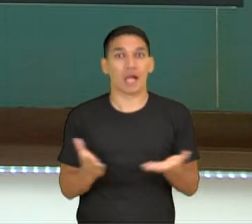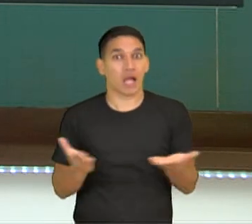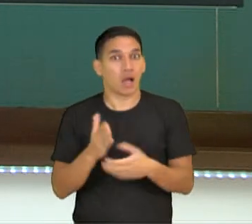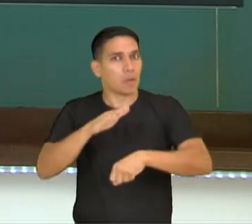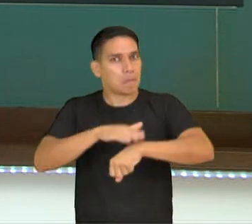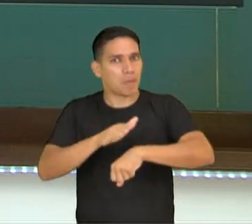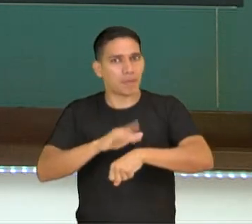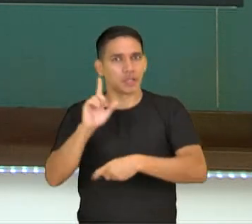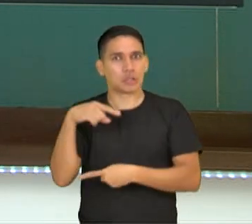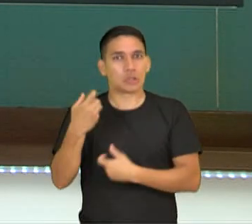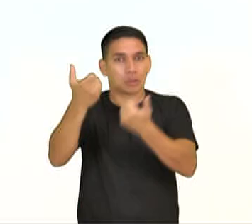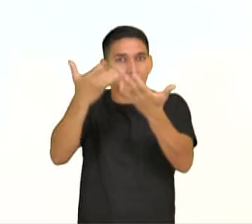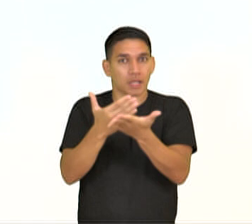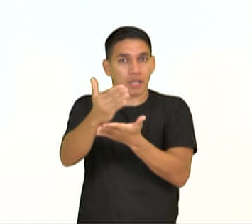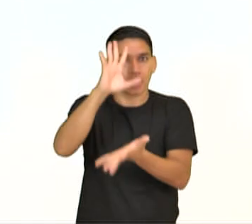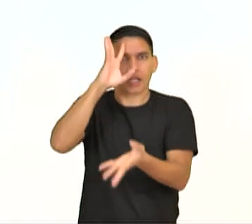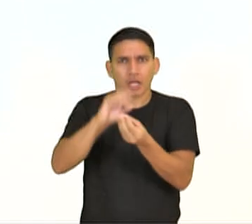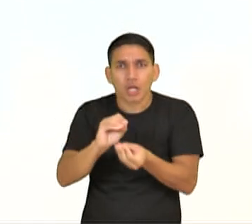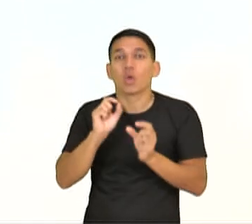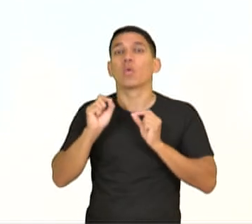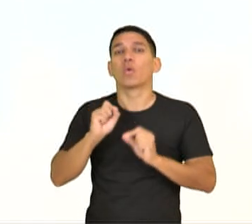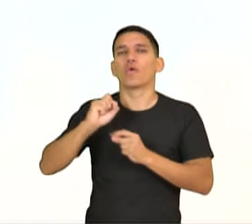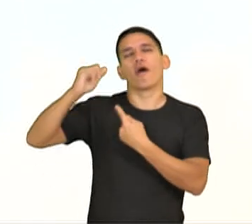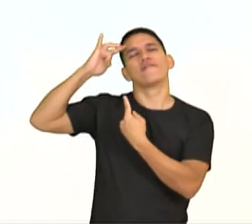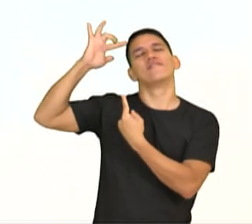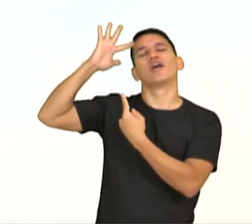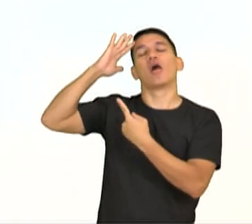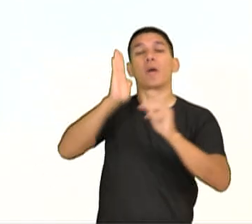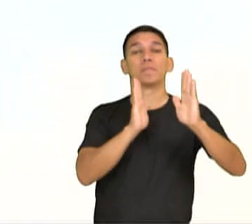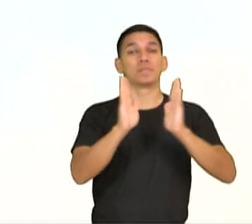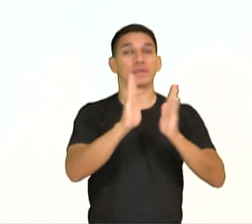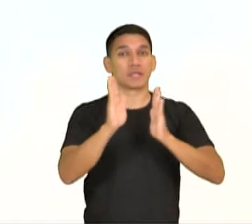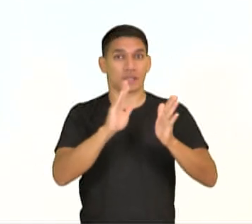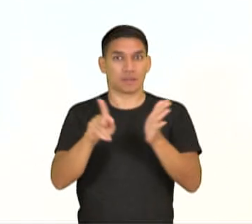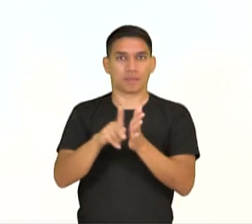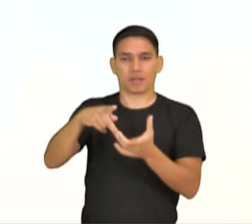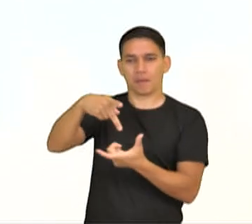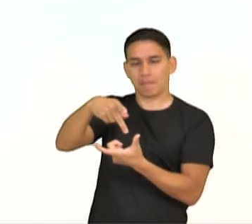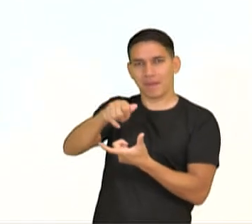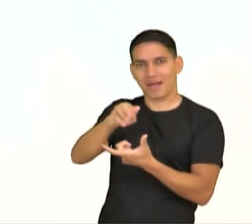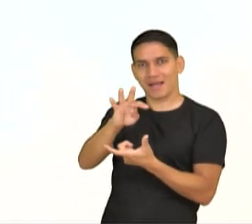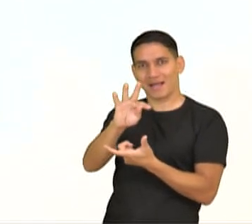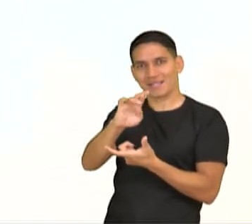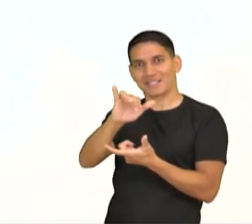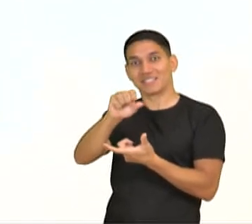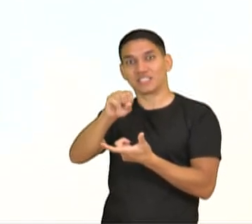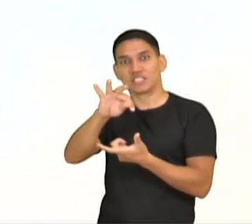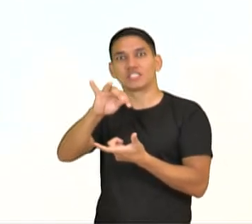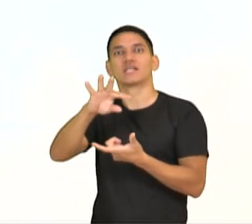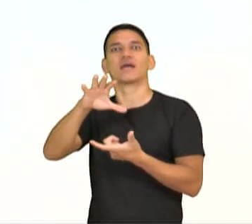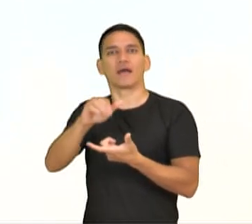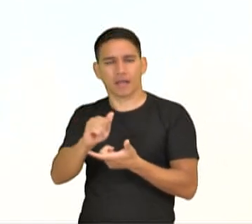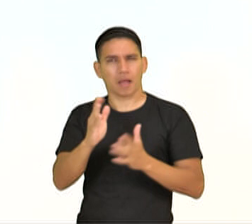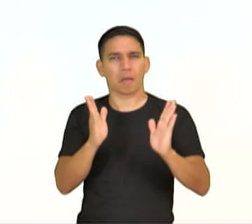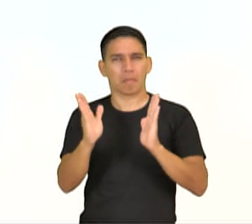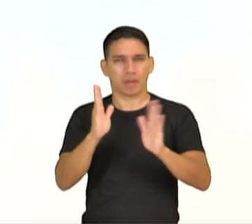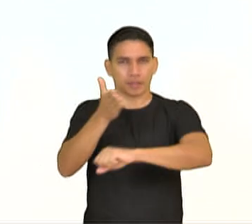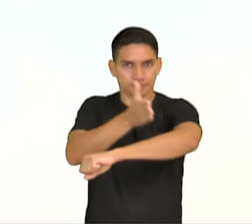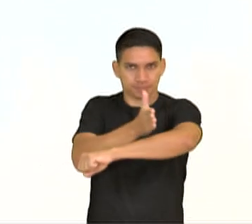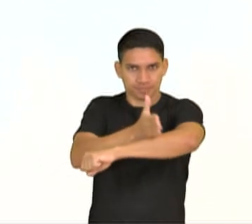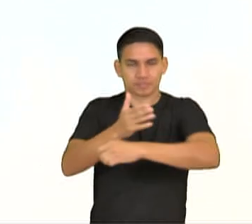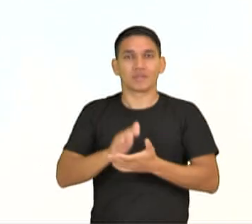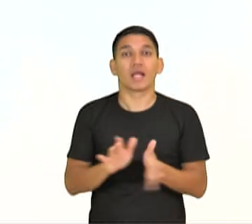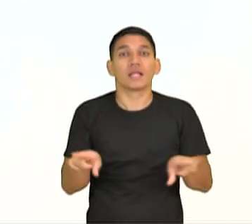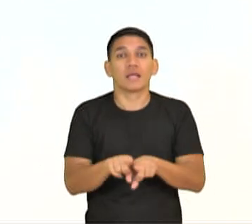momento, nós vamos compreender a filosofia nesse período da patrística, o período medieval, e também demonstrar os